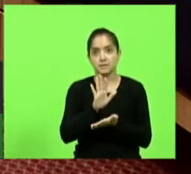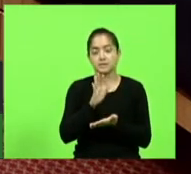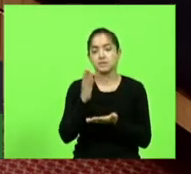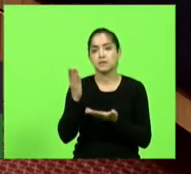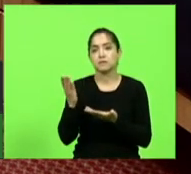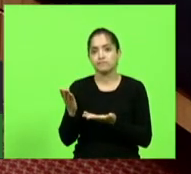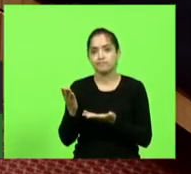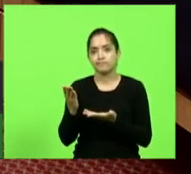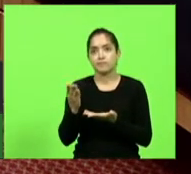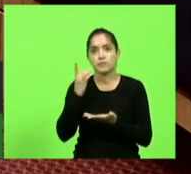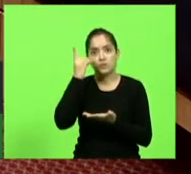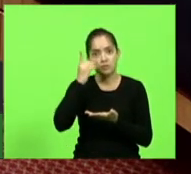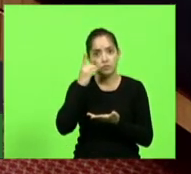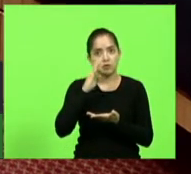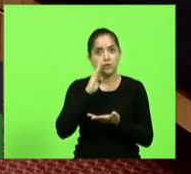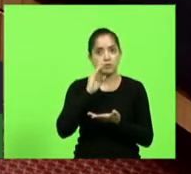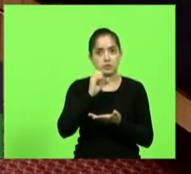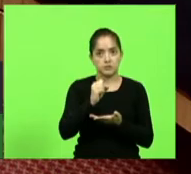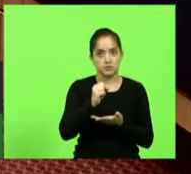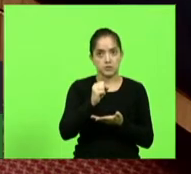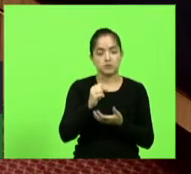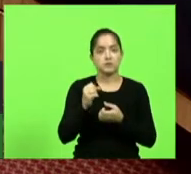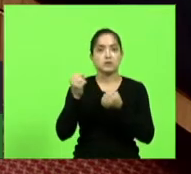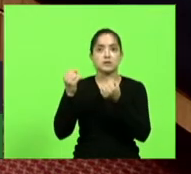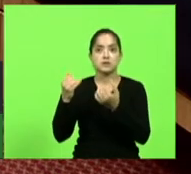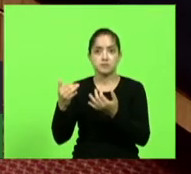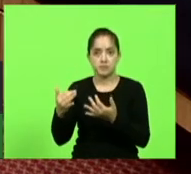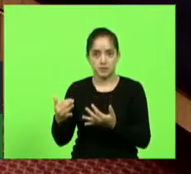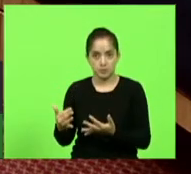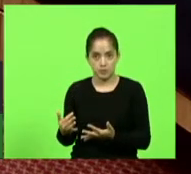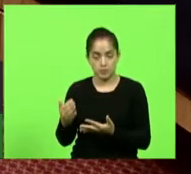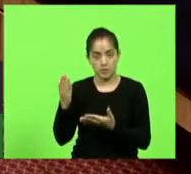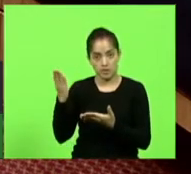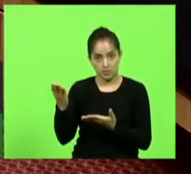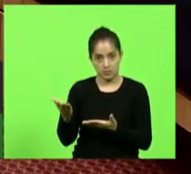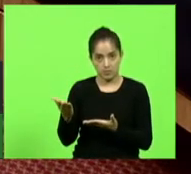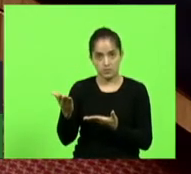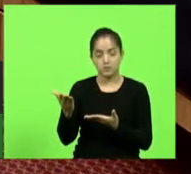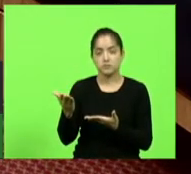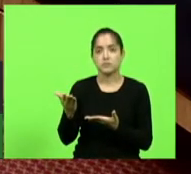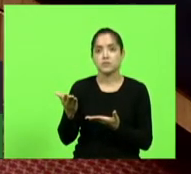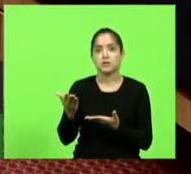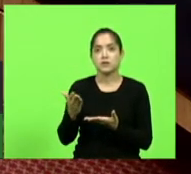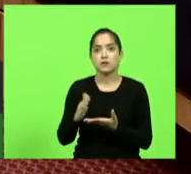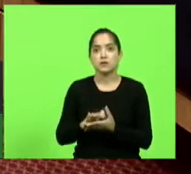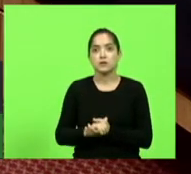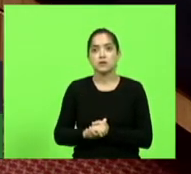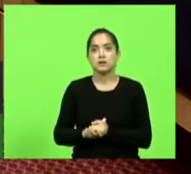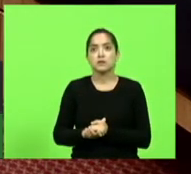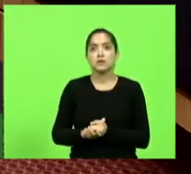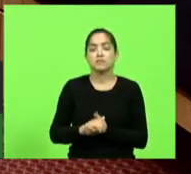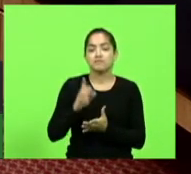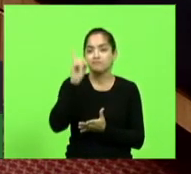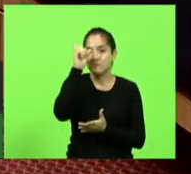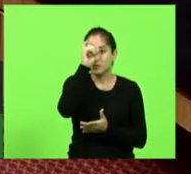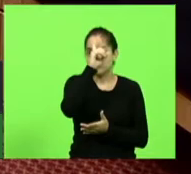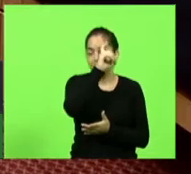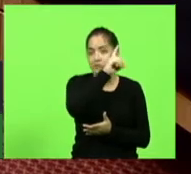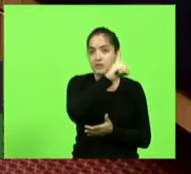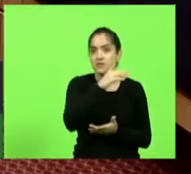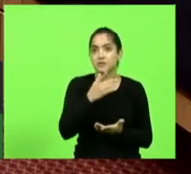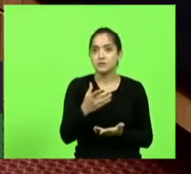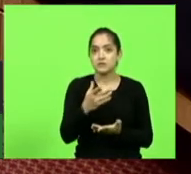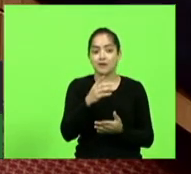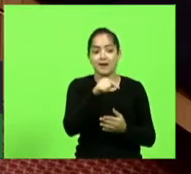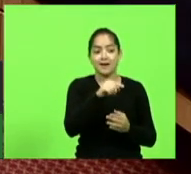Bruno Souza colocou com muita propriedade a dificuldade que é da